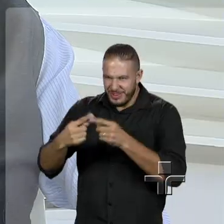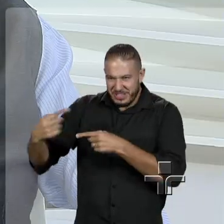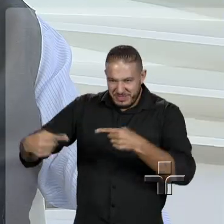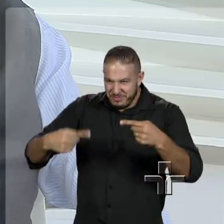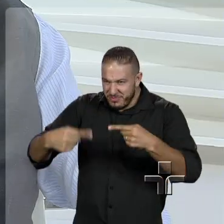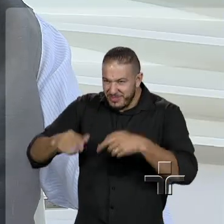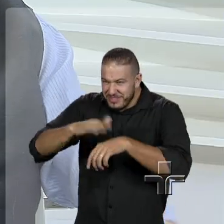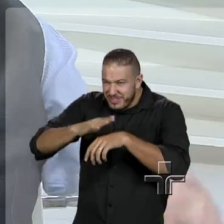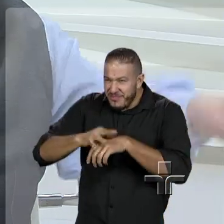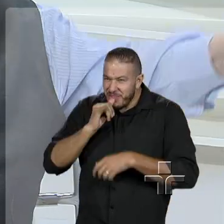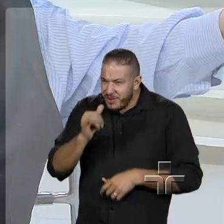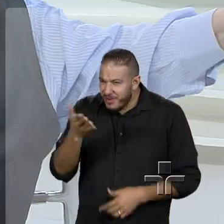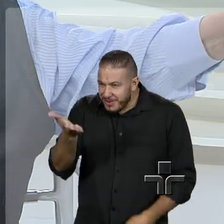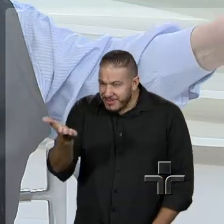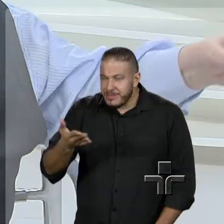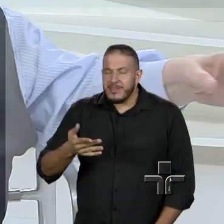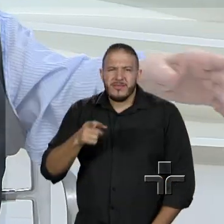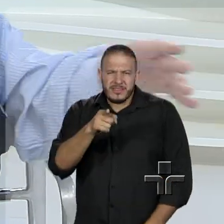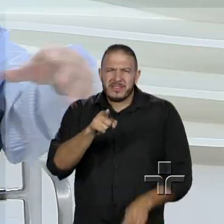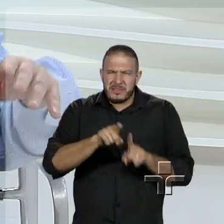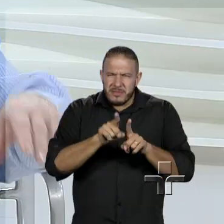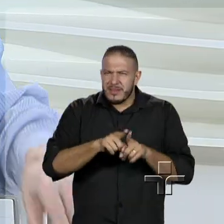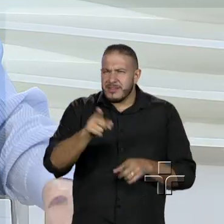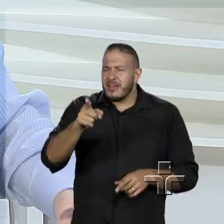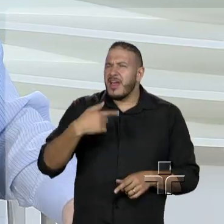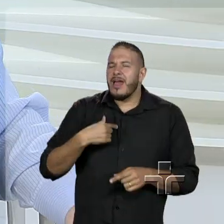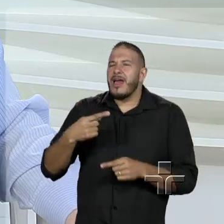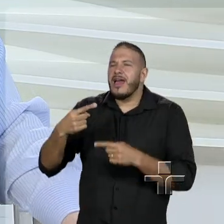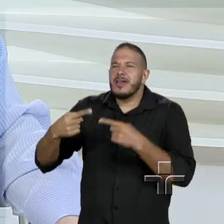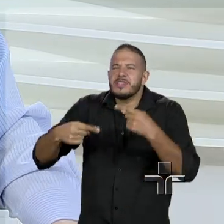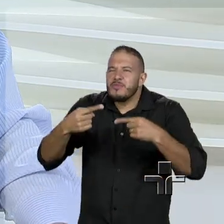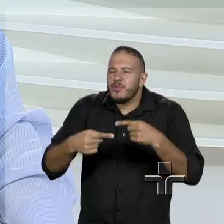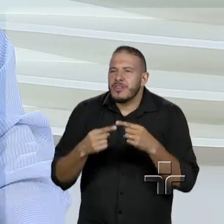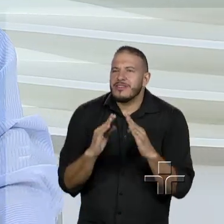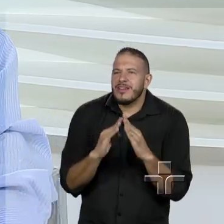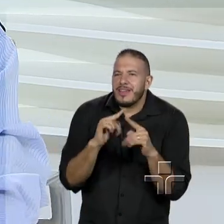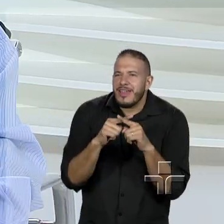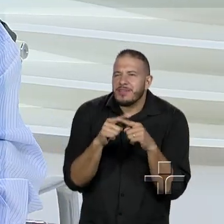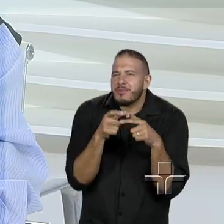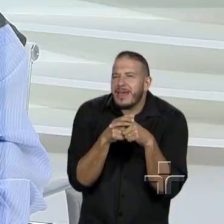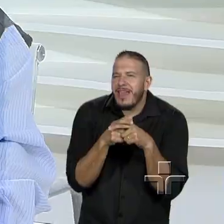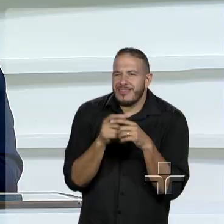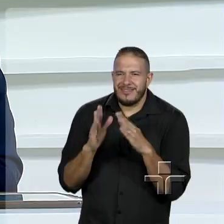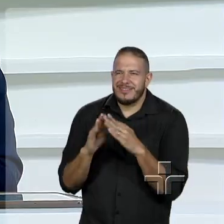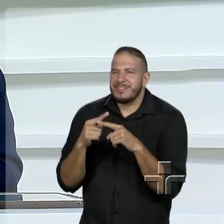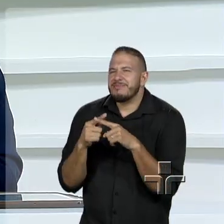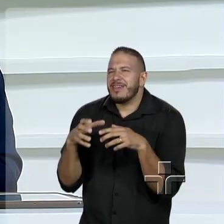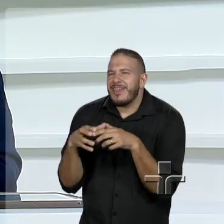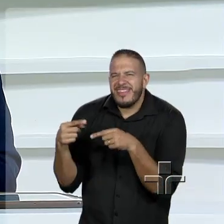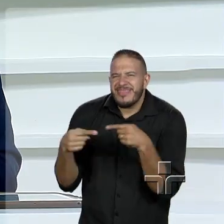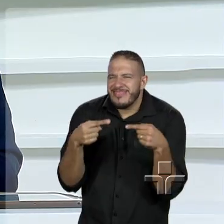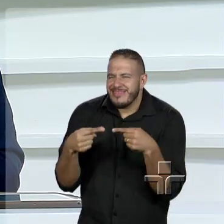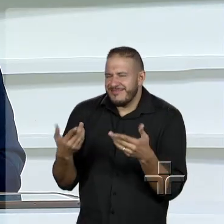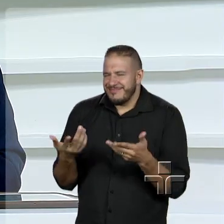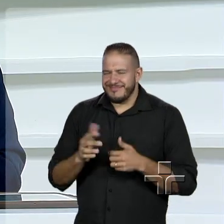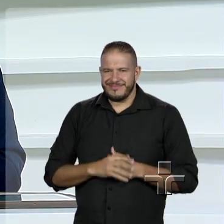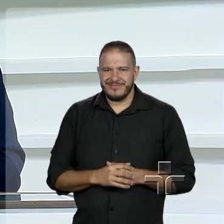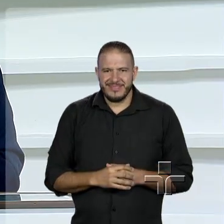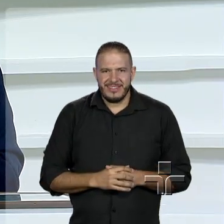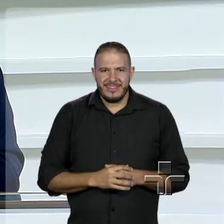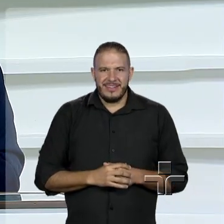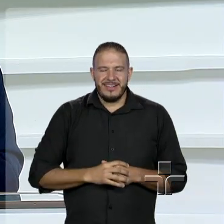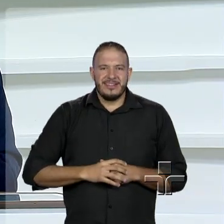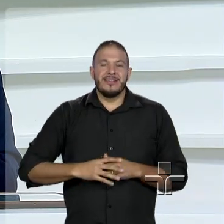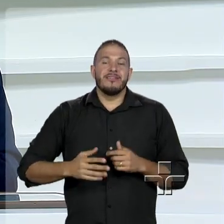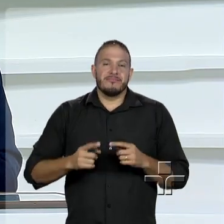agora, é uma disputa, e você também, é uma disputa de igrejinhas menores. E aproveitando essa questão do